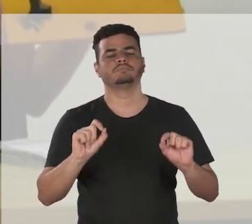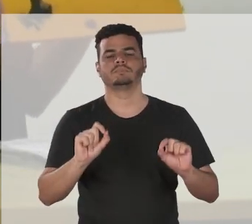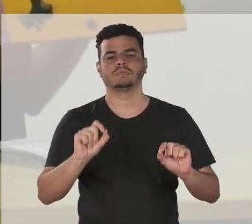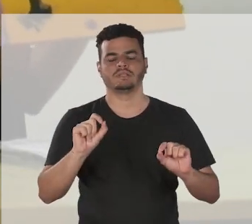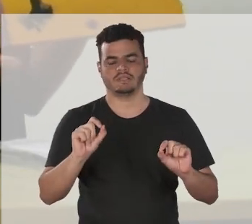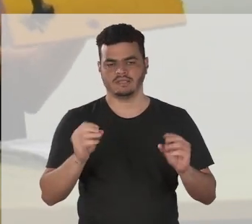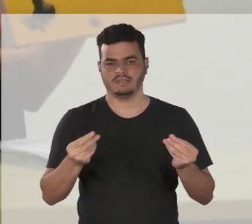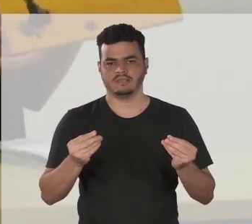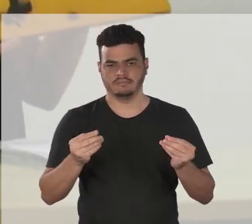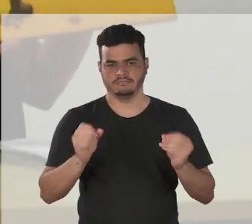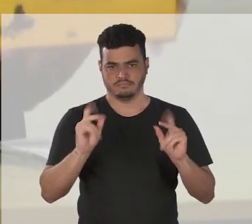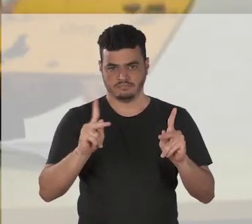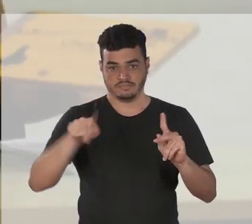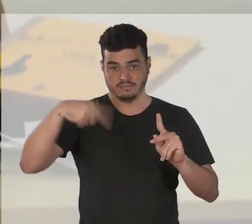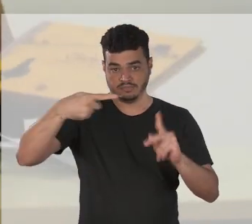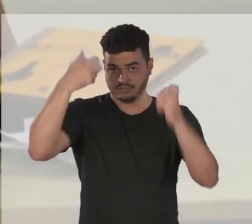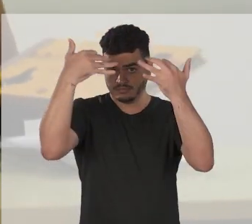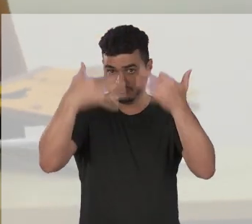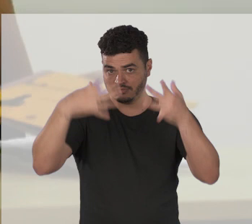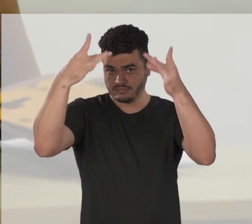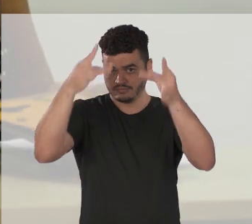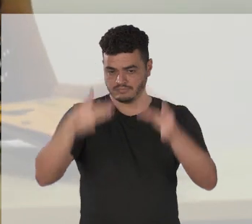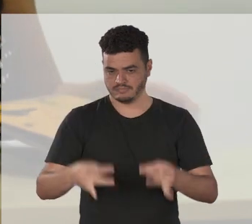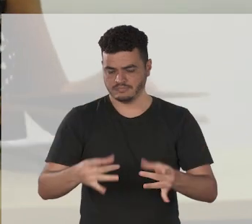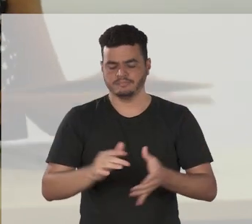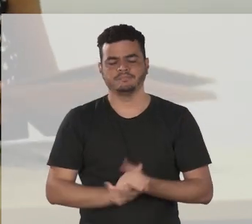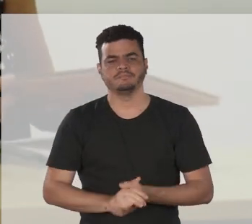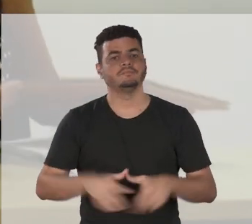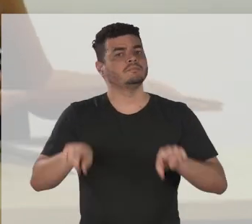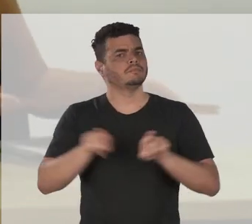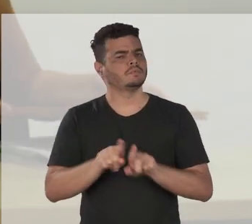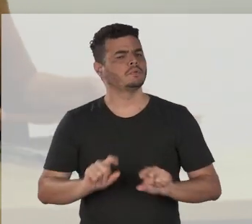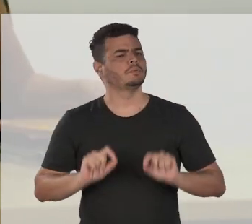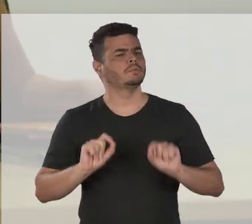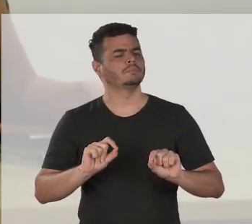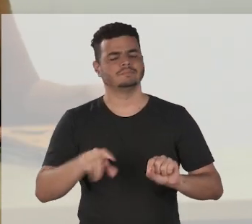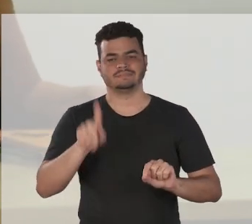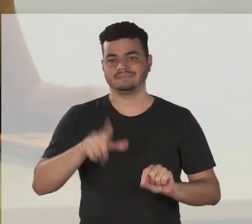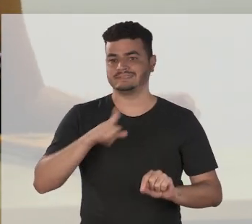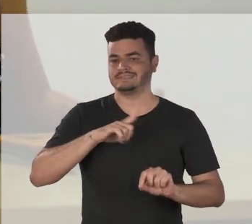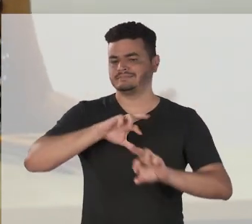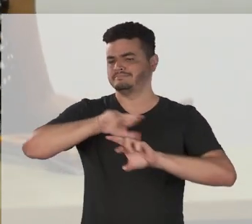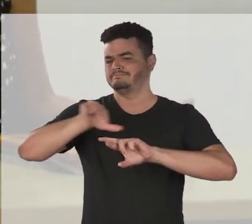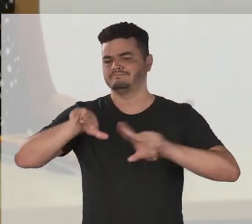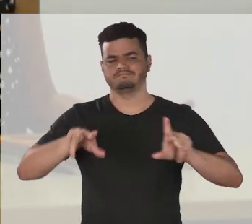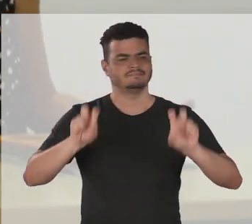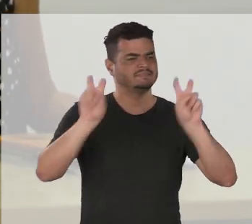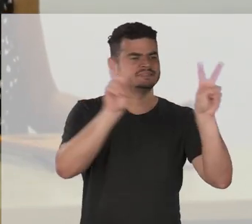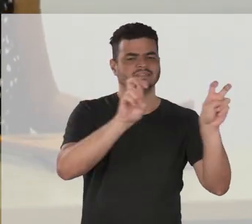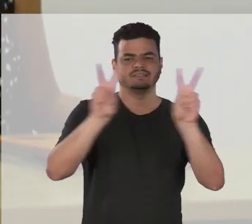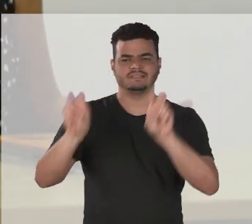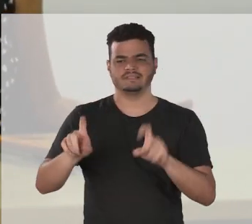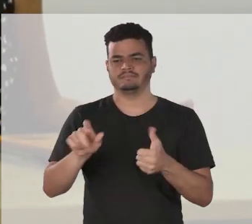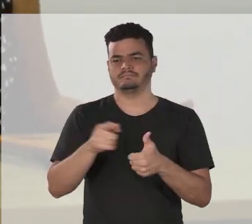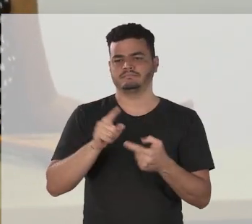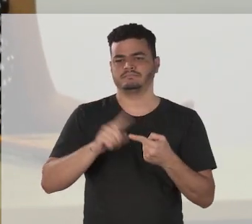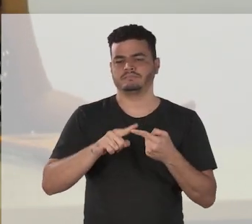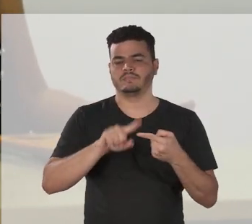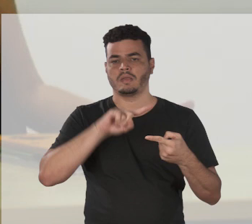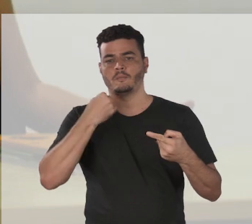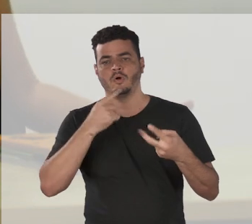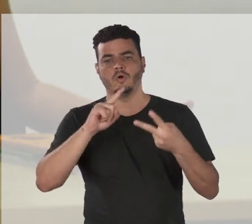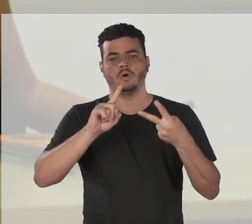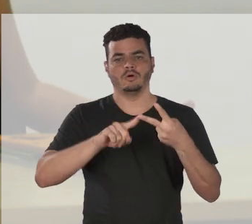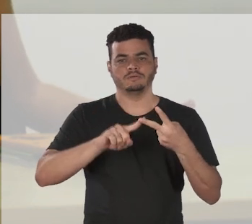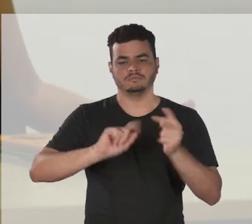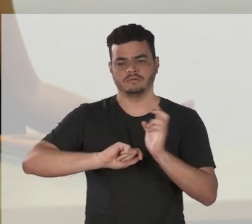janela, que trata justamente sobre esse tema. E depois eu retornarei. Bom, também tem diferentes temas, não é?